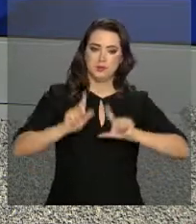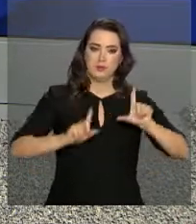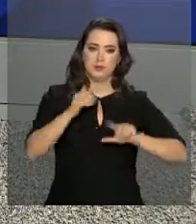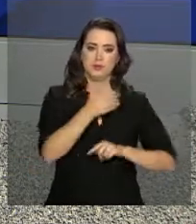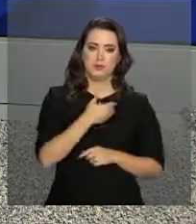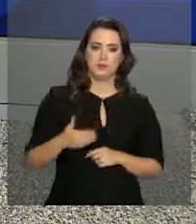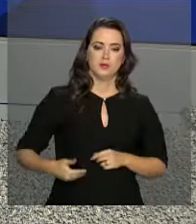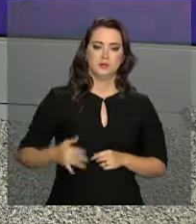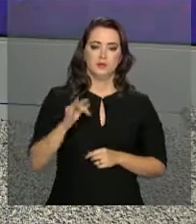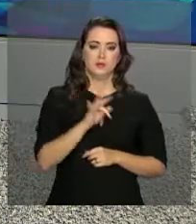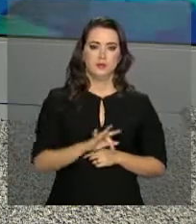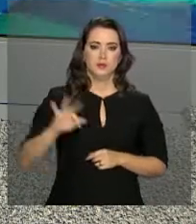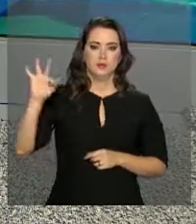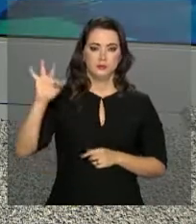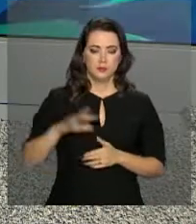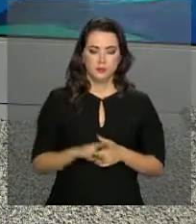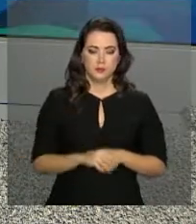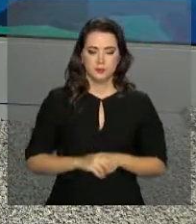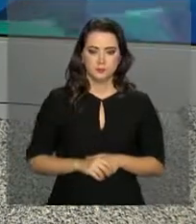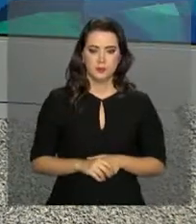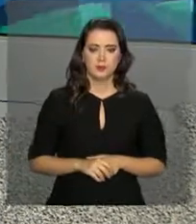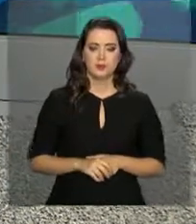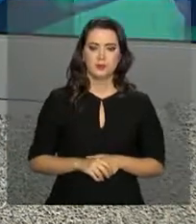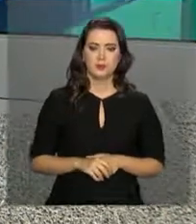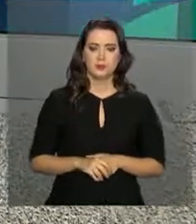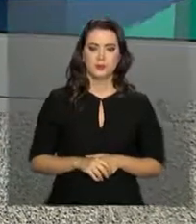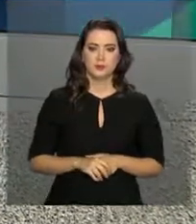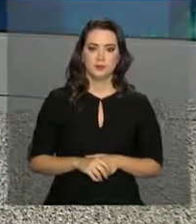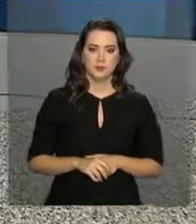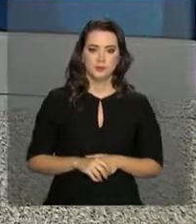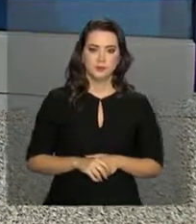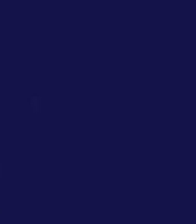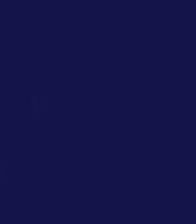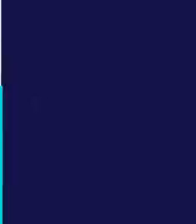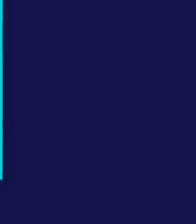continue com a gente aqui na nbr a tv do governo federal